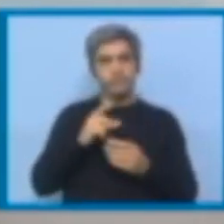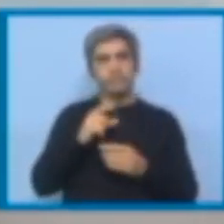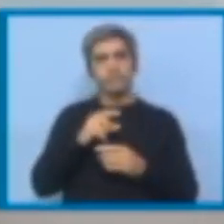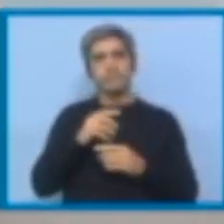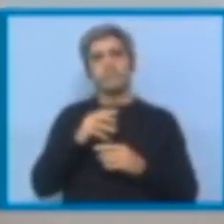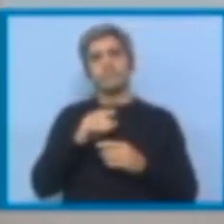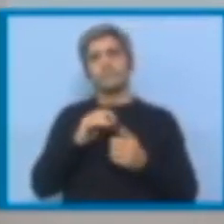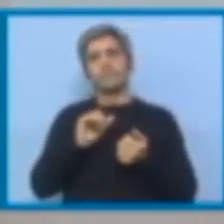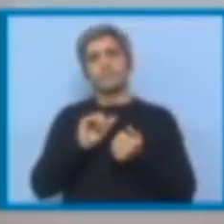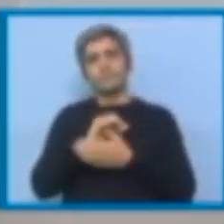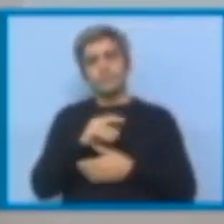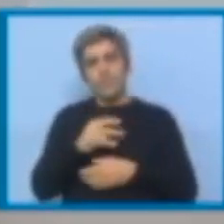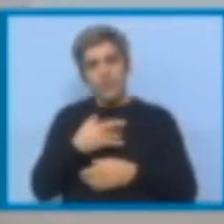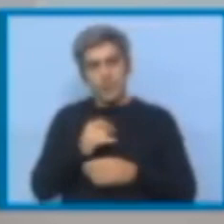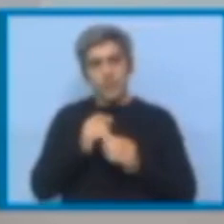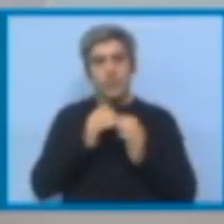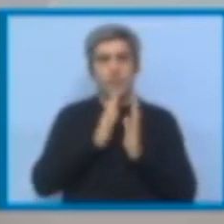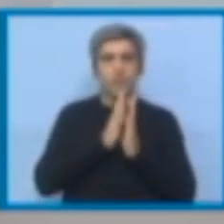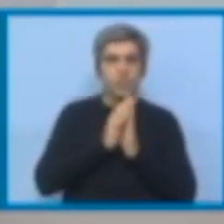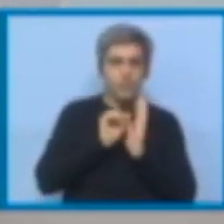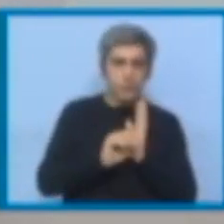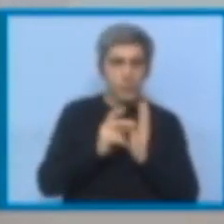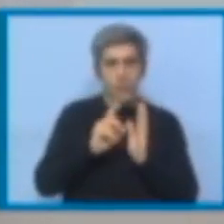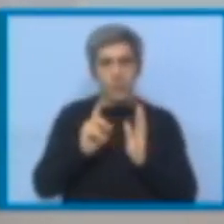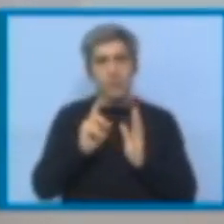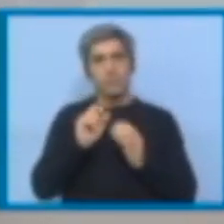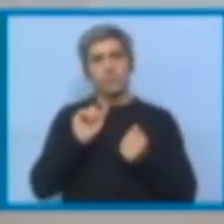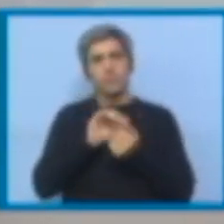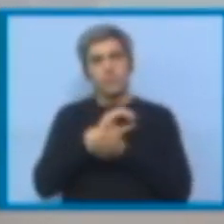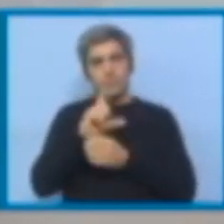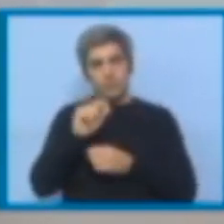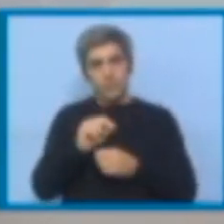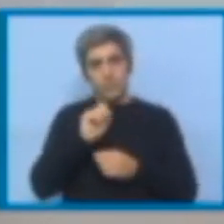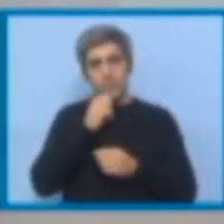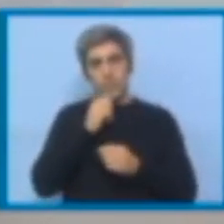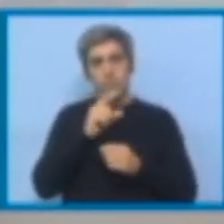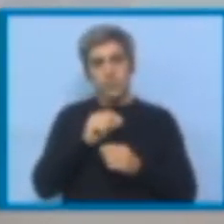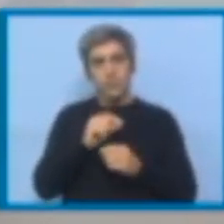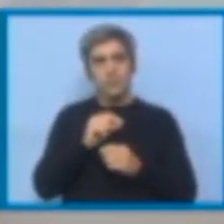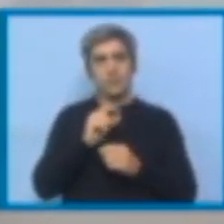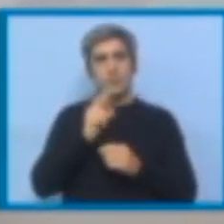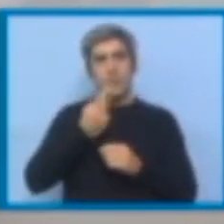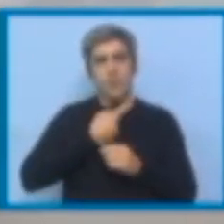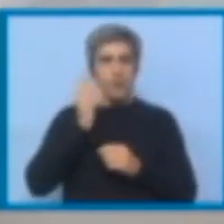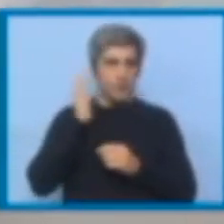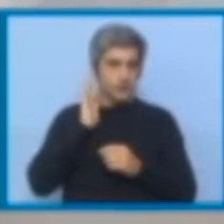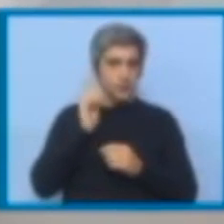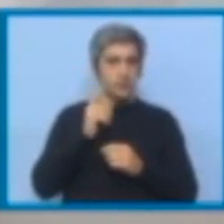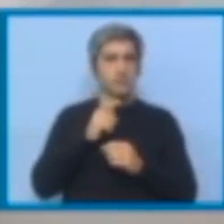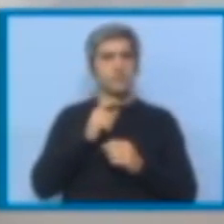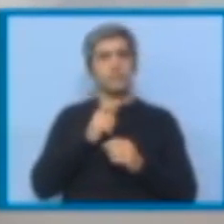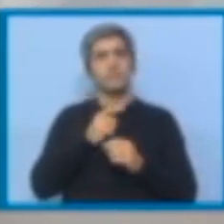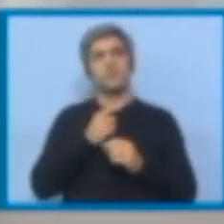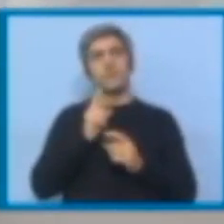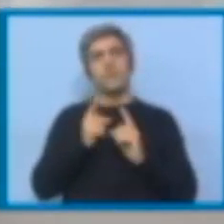mídias, independentemente de serem de confissões religiosas ou não, têm a obrigação, e os jornalistas, pelo seu código deontológico, têm a obrigação de ser